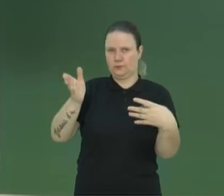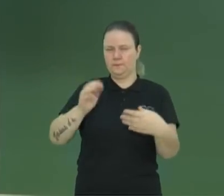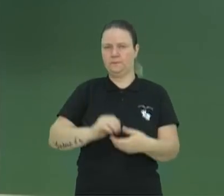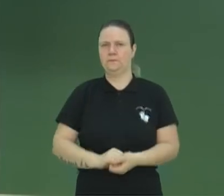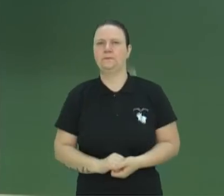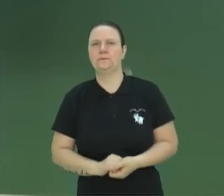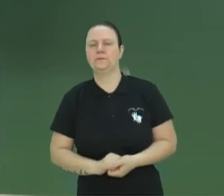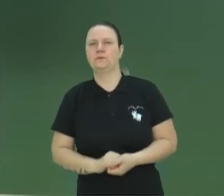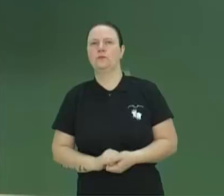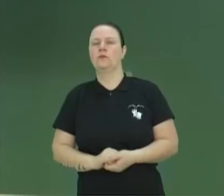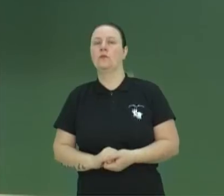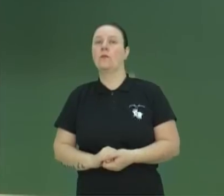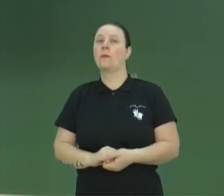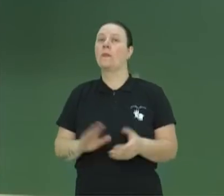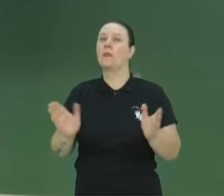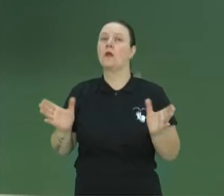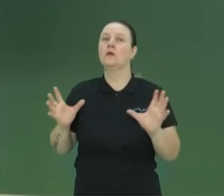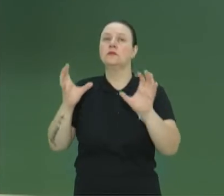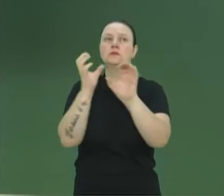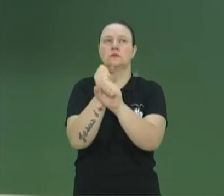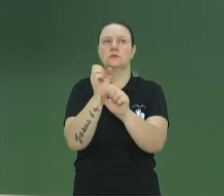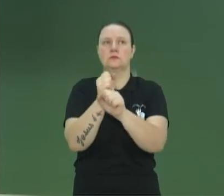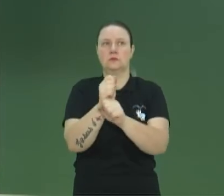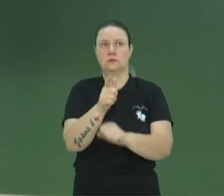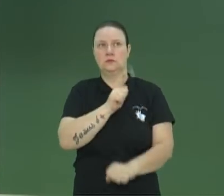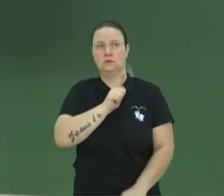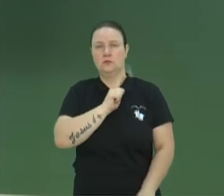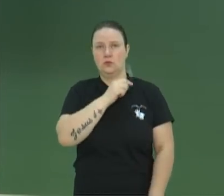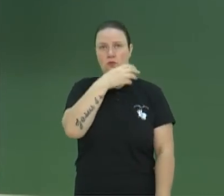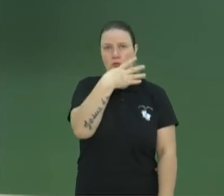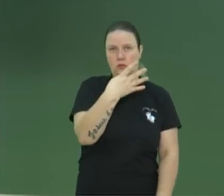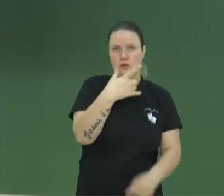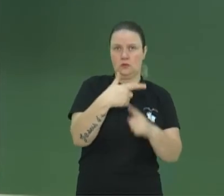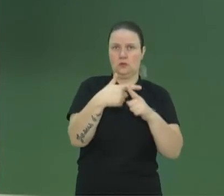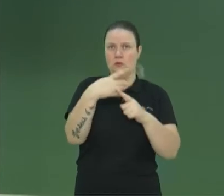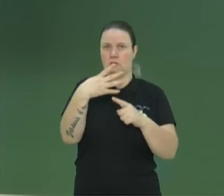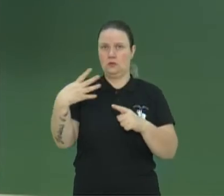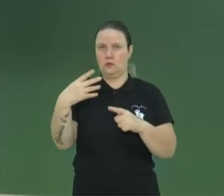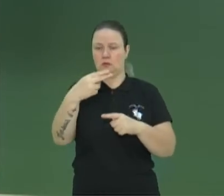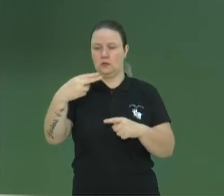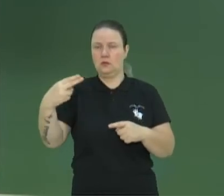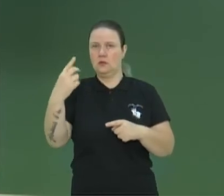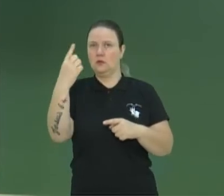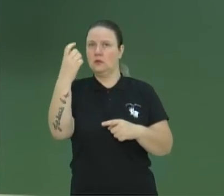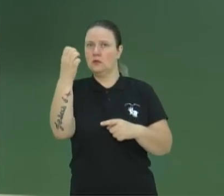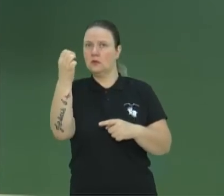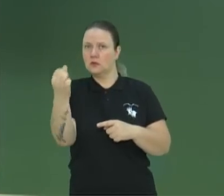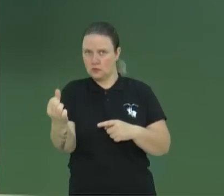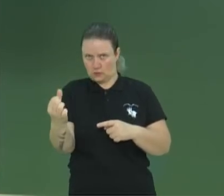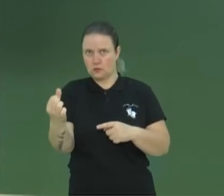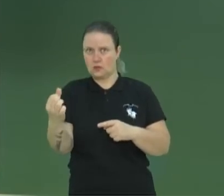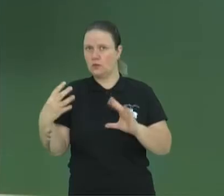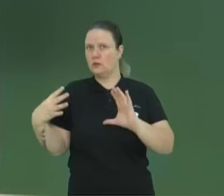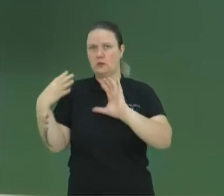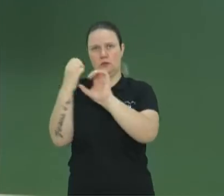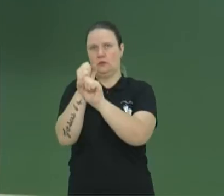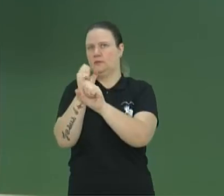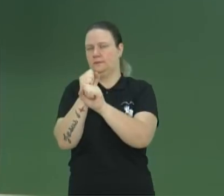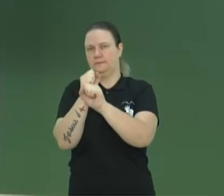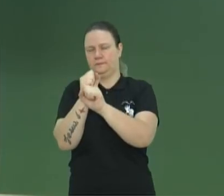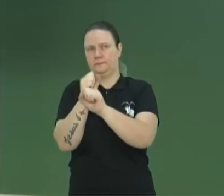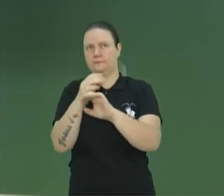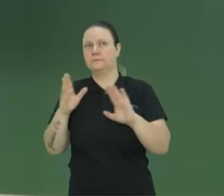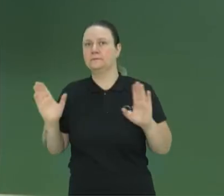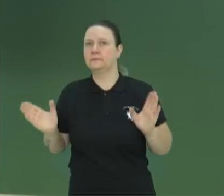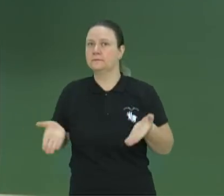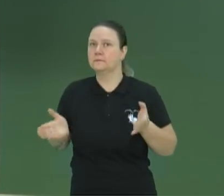o total de elementos que eu tenho nessa matriz de ordem 4. 4 vezes 4 igual a 16 elementos no total. Mas